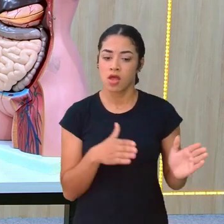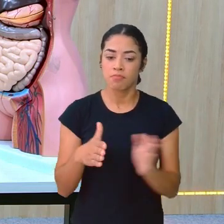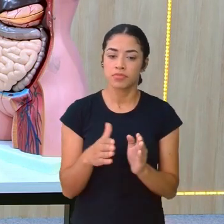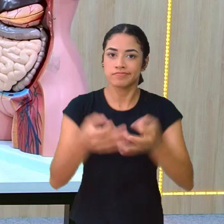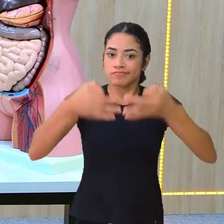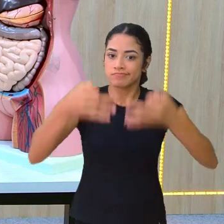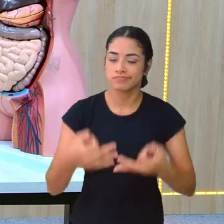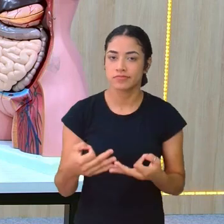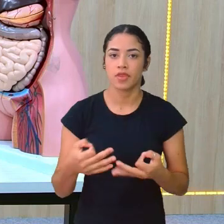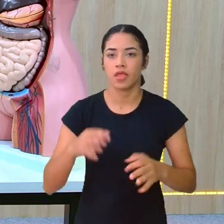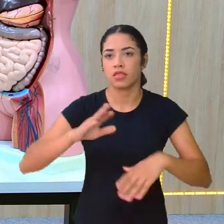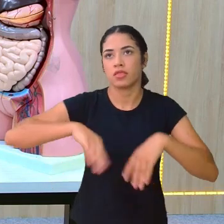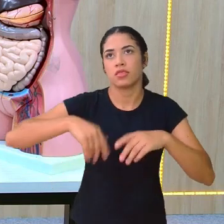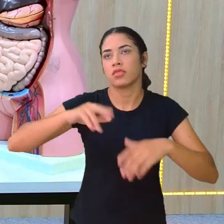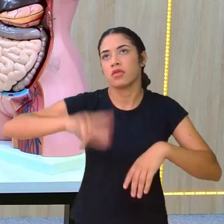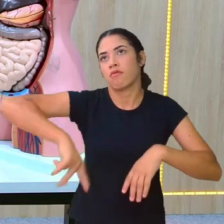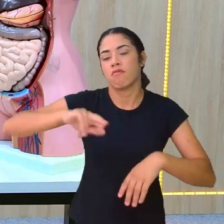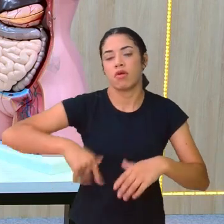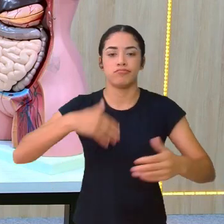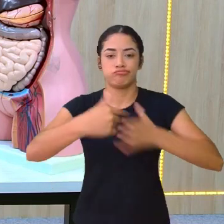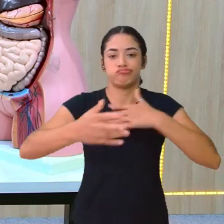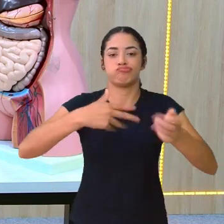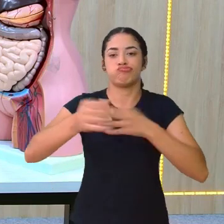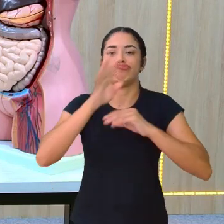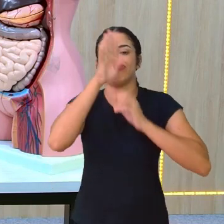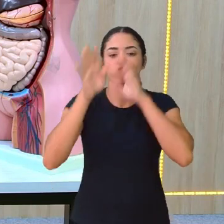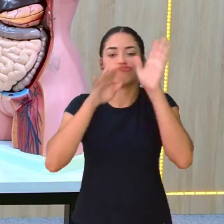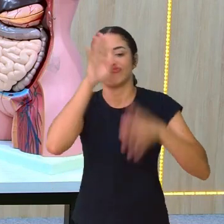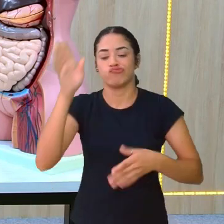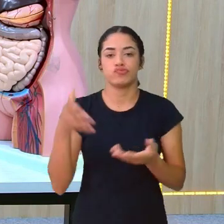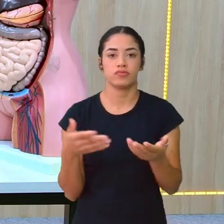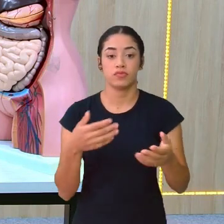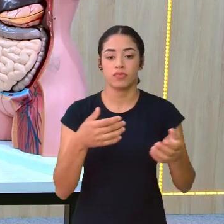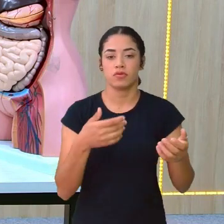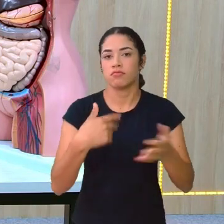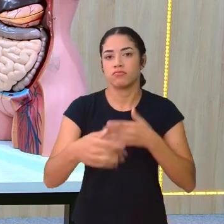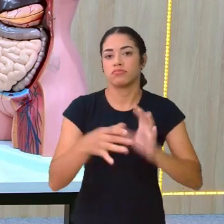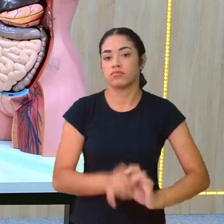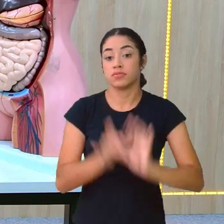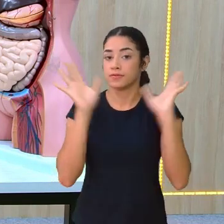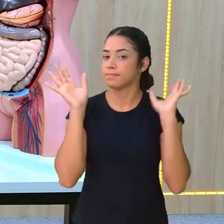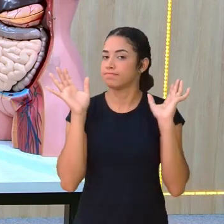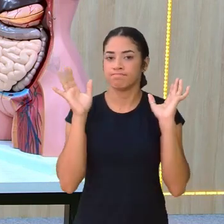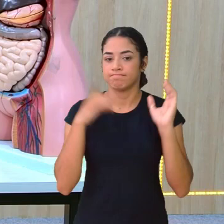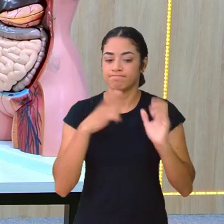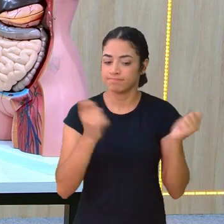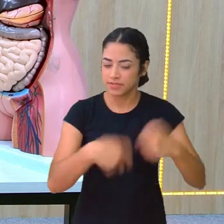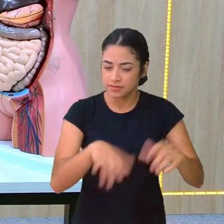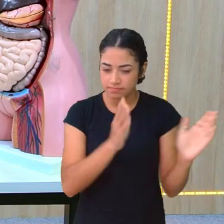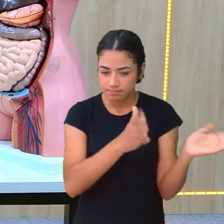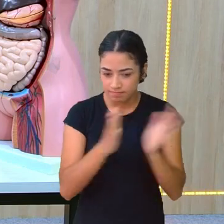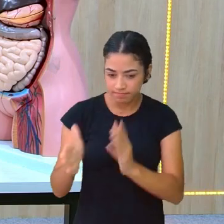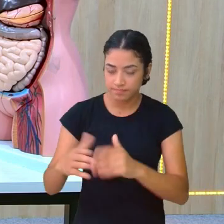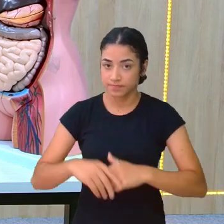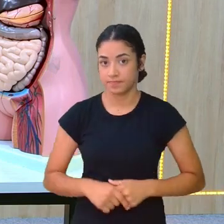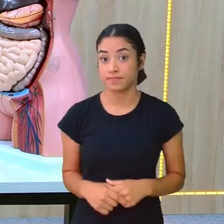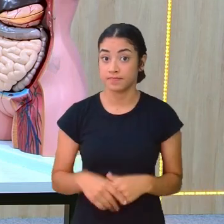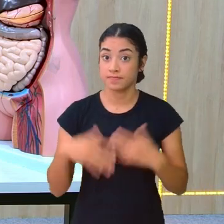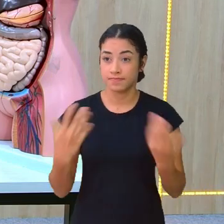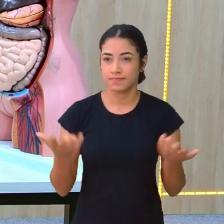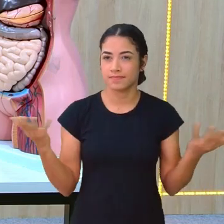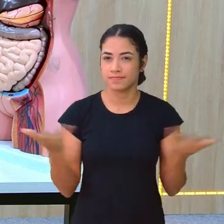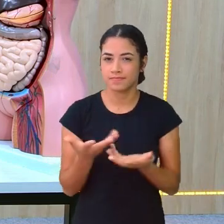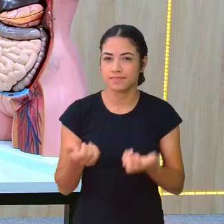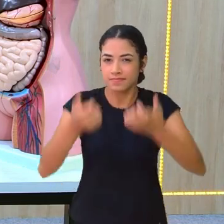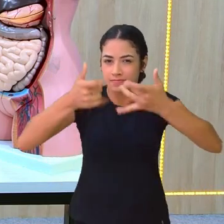passar. Então não é aleatório. O alimento tem que passar por todos esses processos. Continuando, nós vamos falar agora